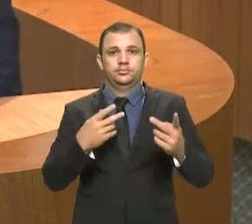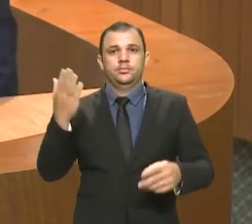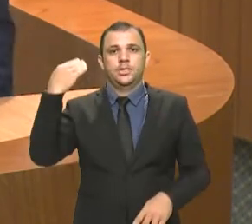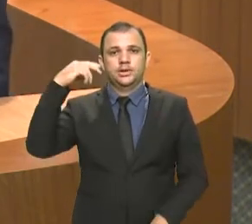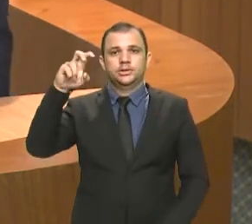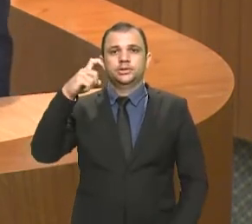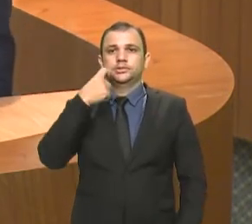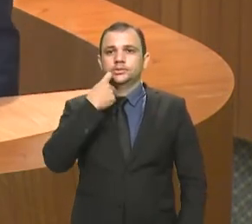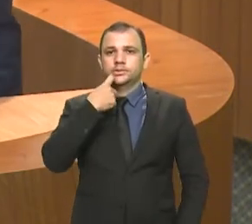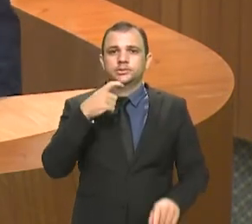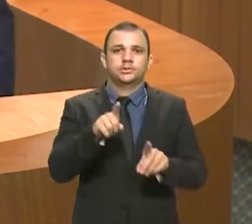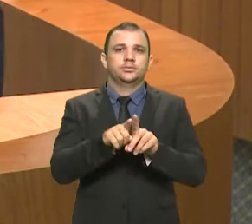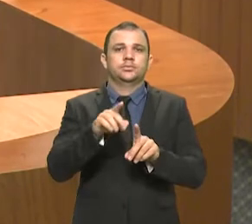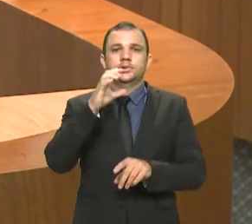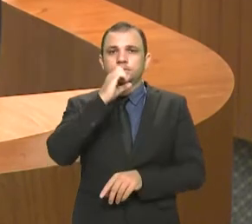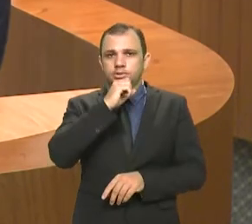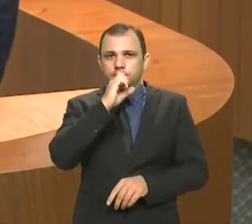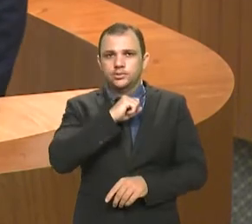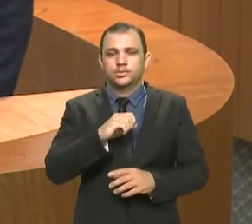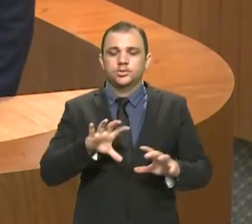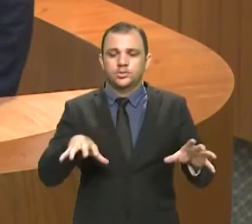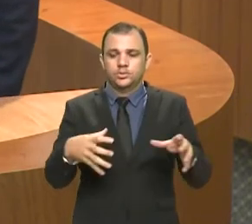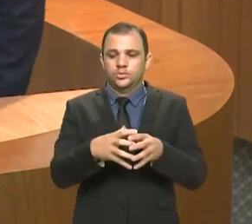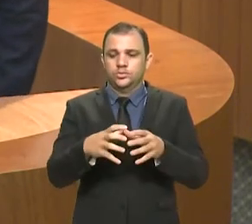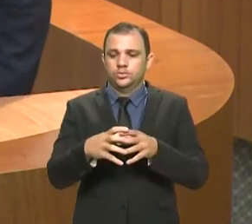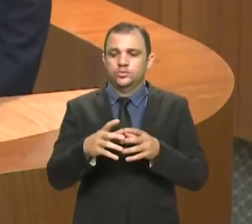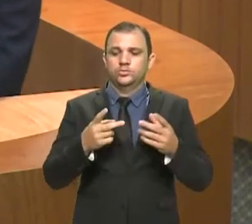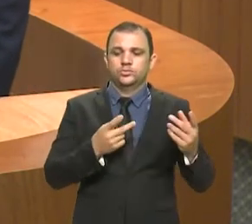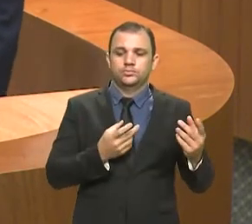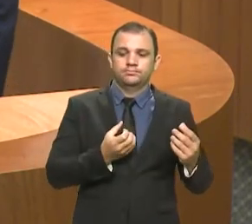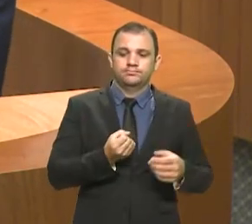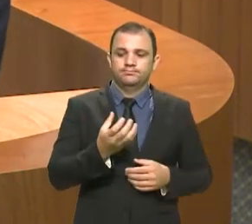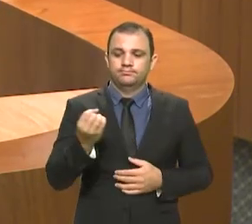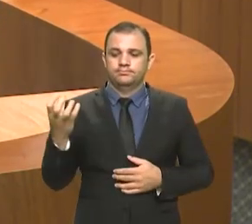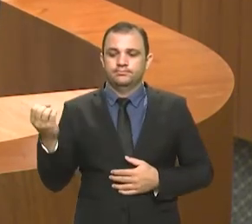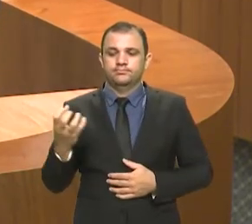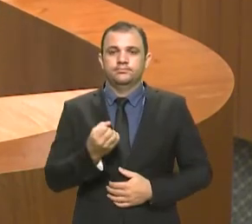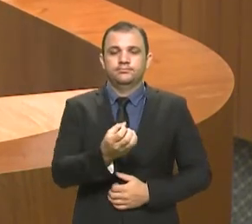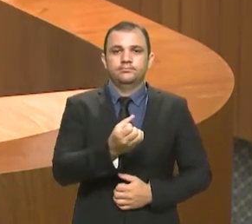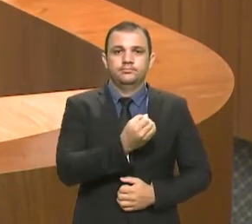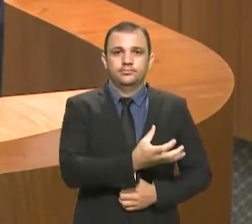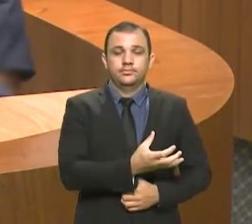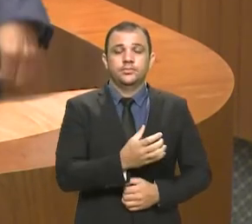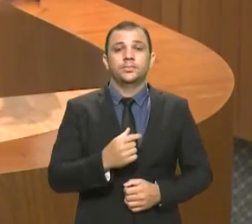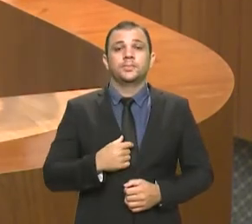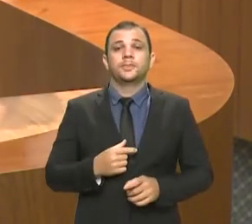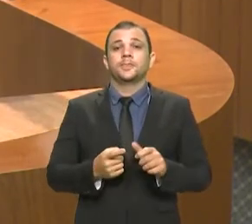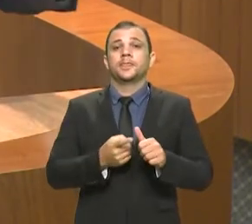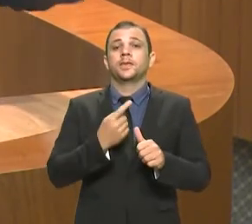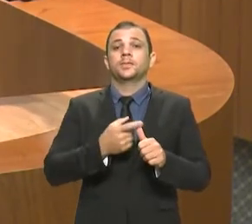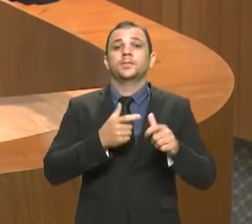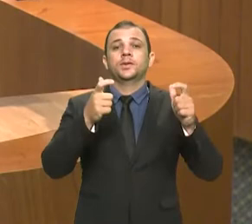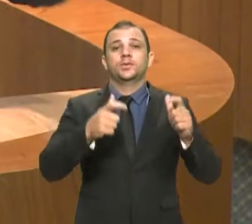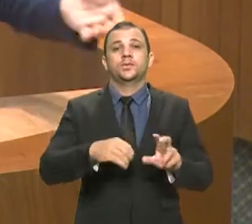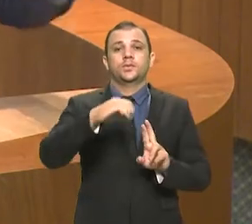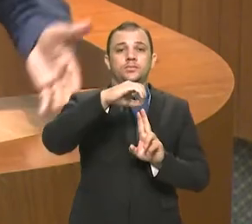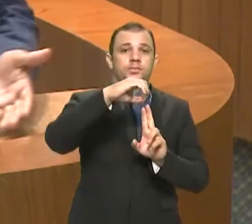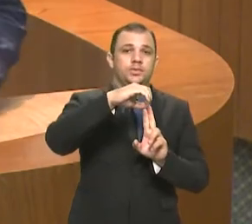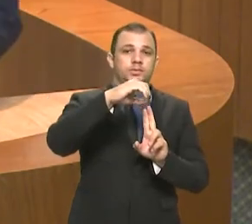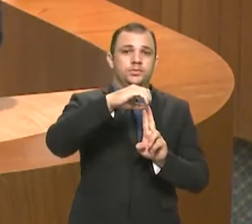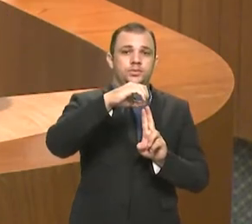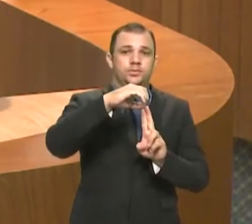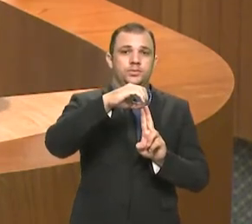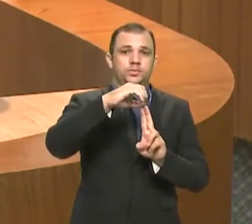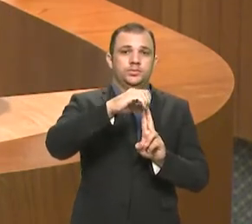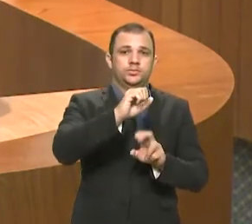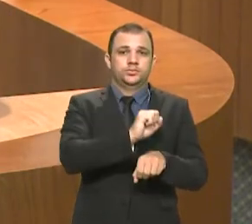uma caravana. Nesta caravana, paramos inicialmente na cidade de Matões. E o impressionante é que na cidade próxima de